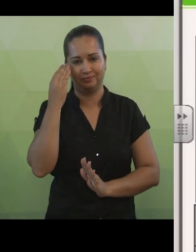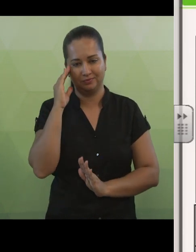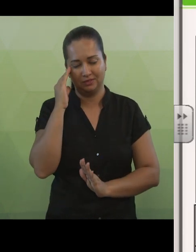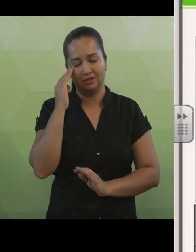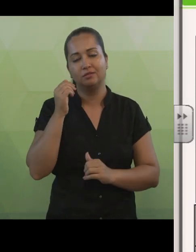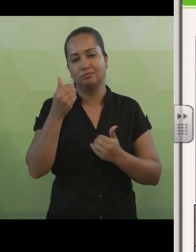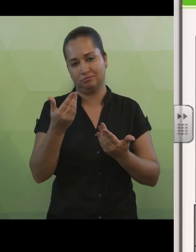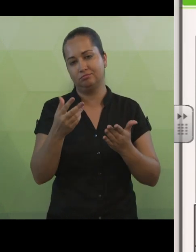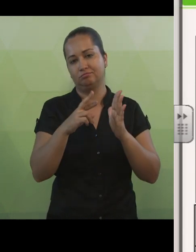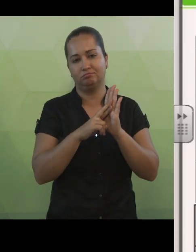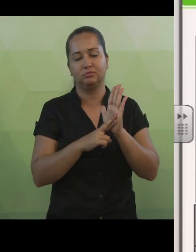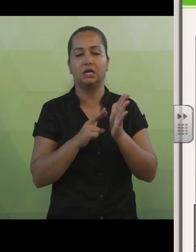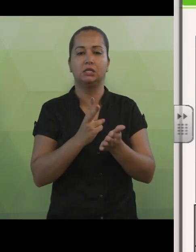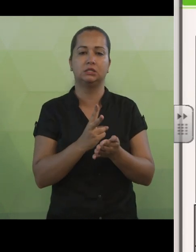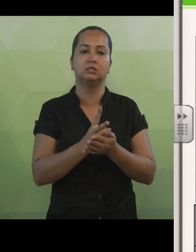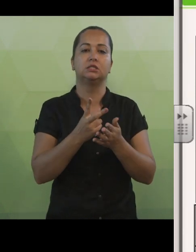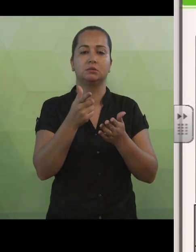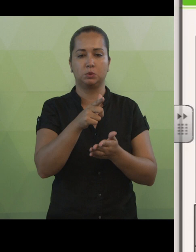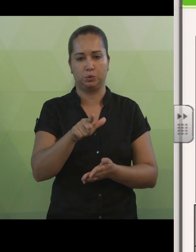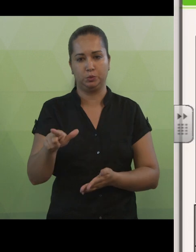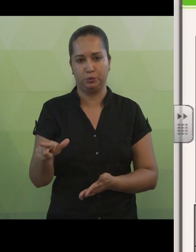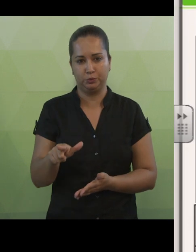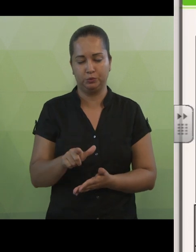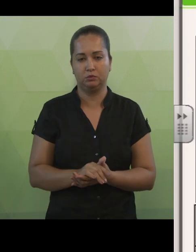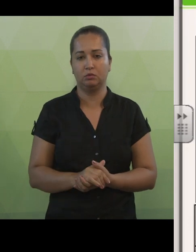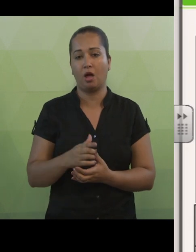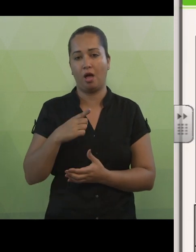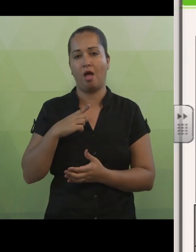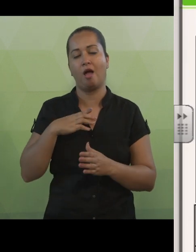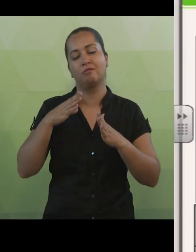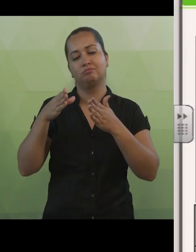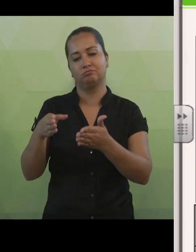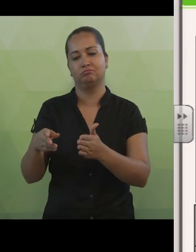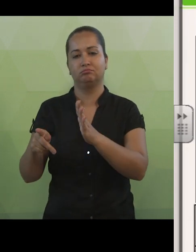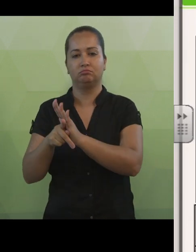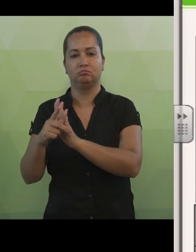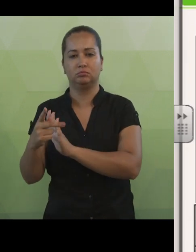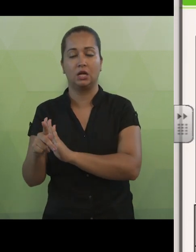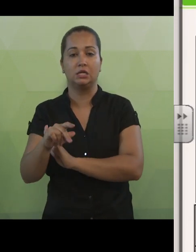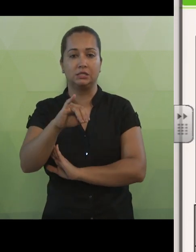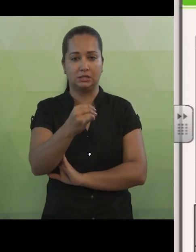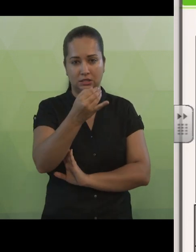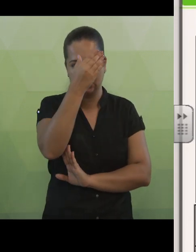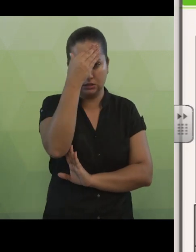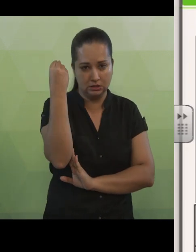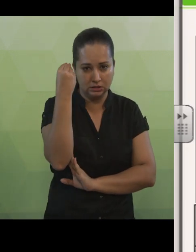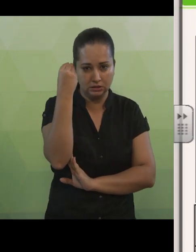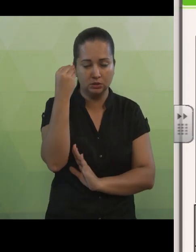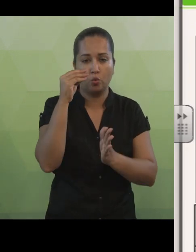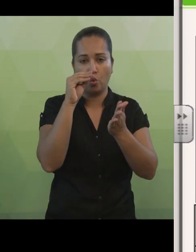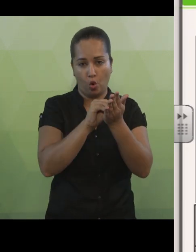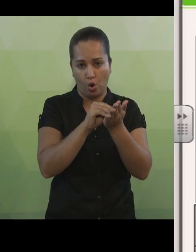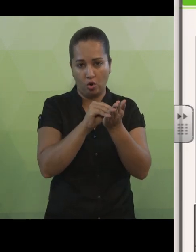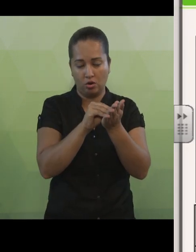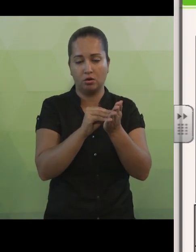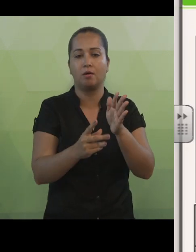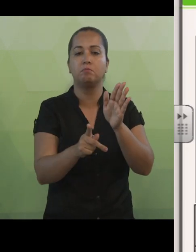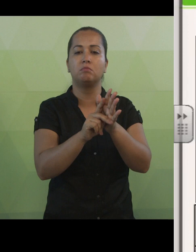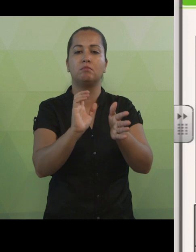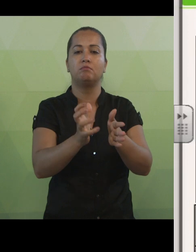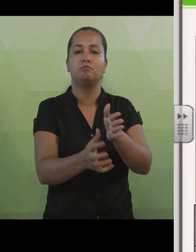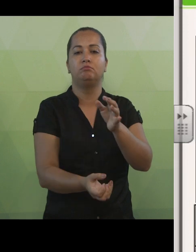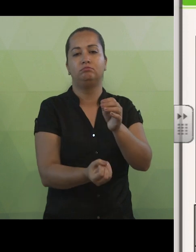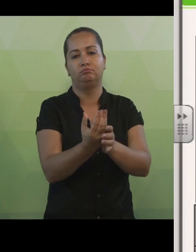restrição. É uma constraint chamada default. É você definir um valor específico caso nenhum valor seja dado a esse